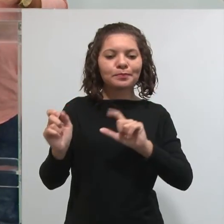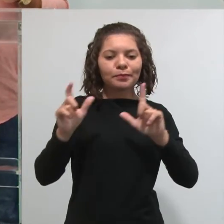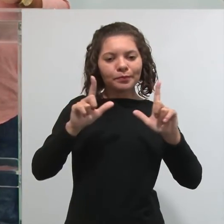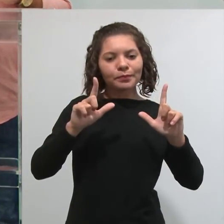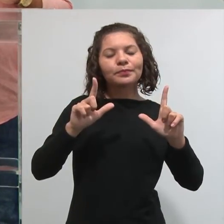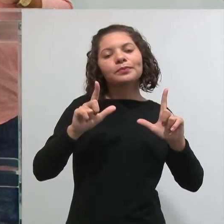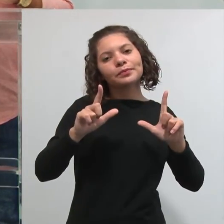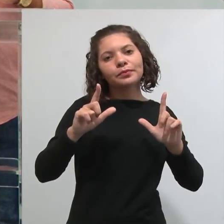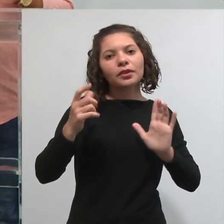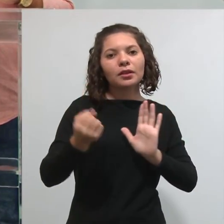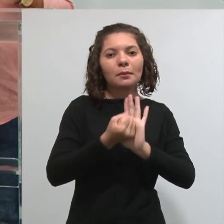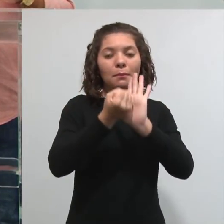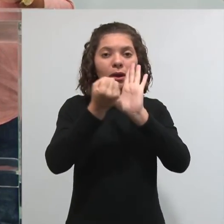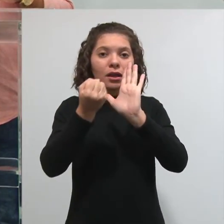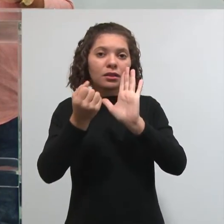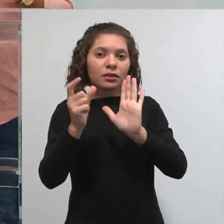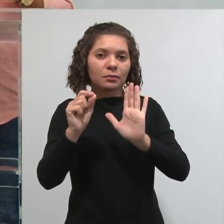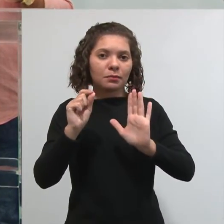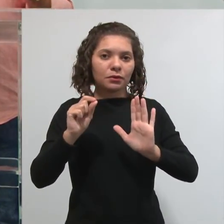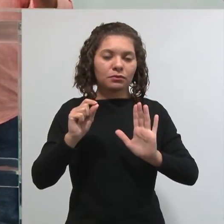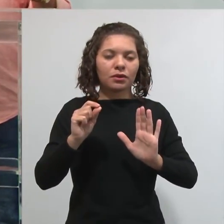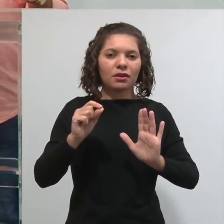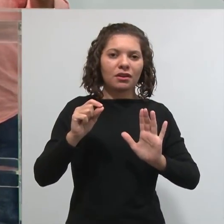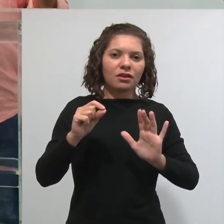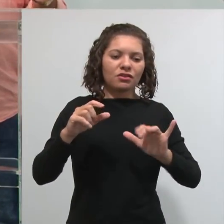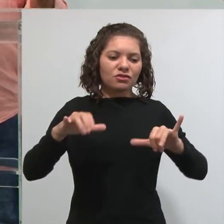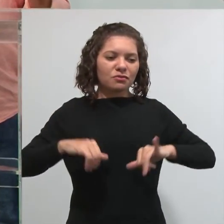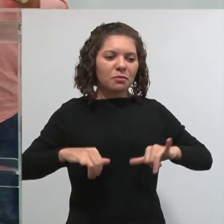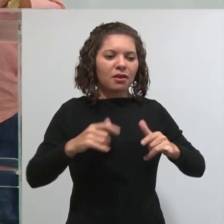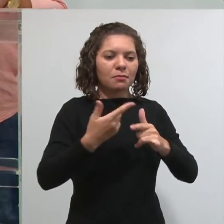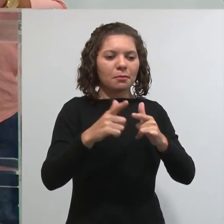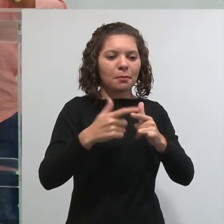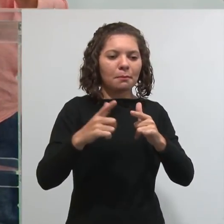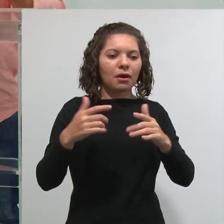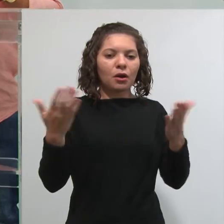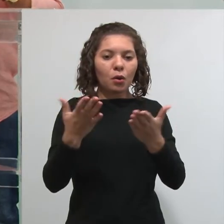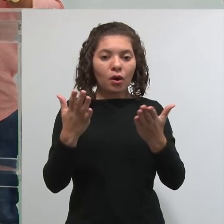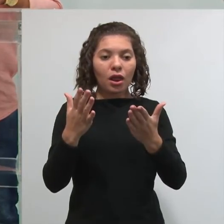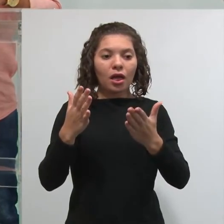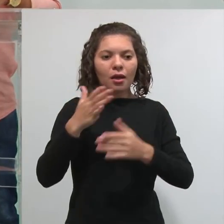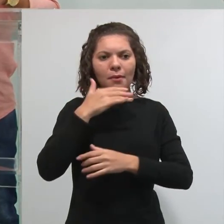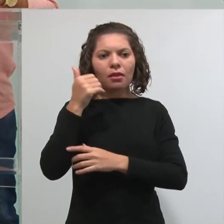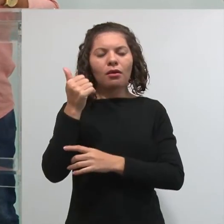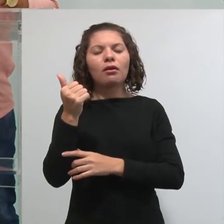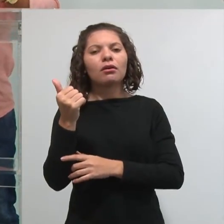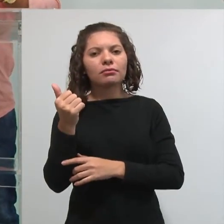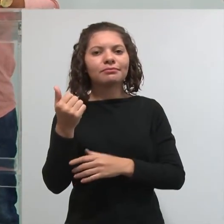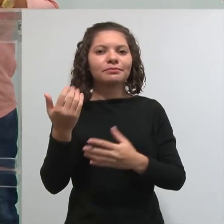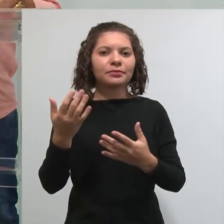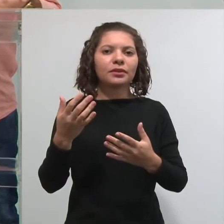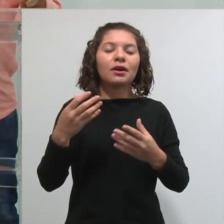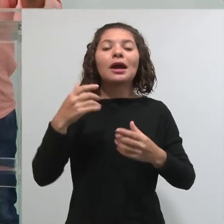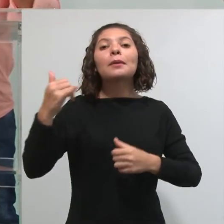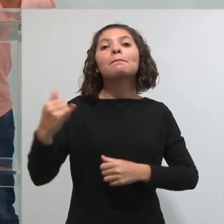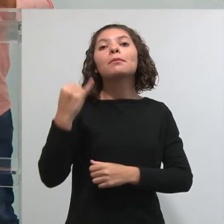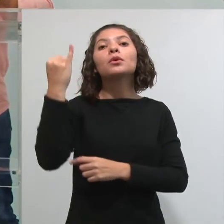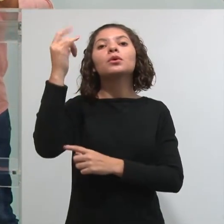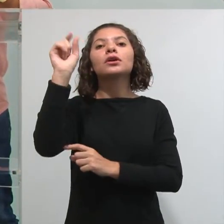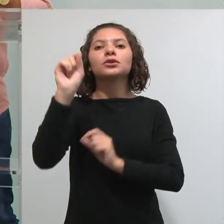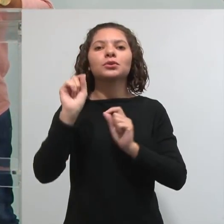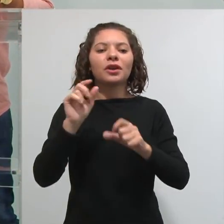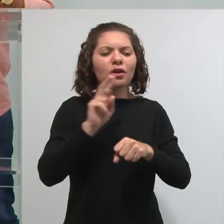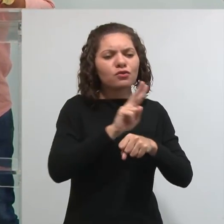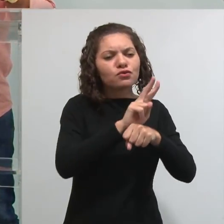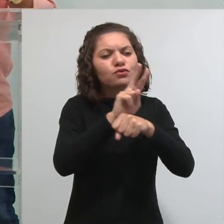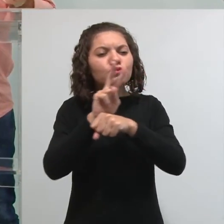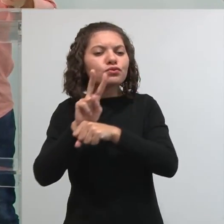melhoria e um entendimento a respeito do impacto de como a avaliação e o monitoramento eles são importantes para o próprio avanço da